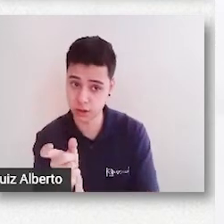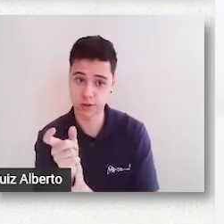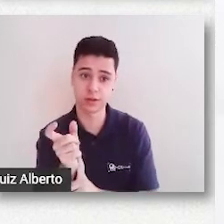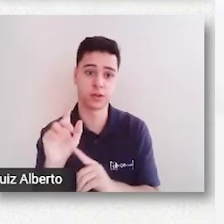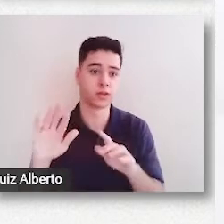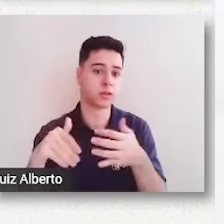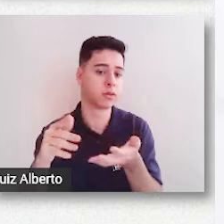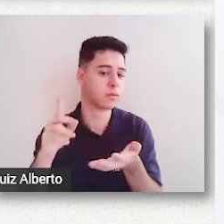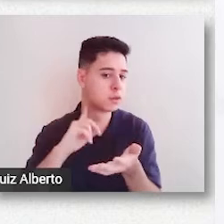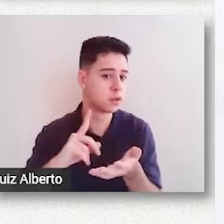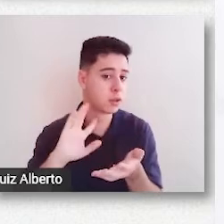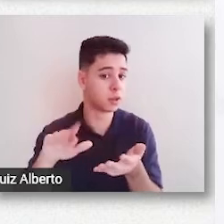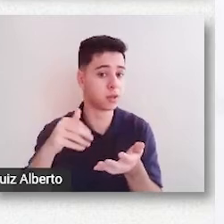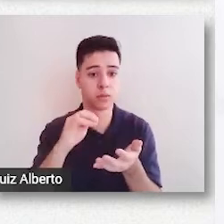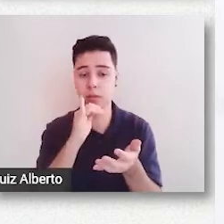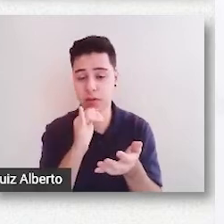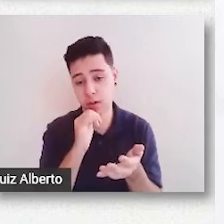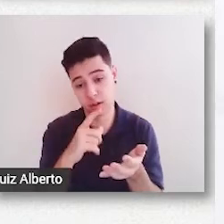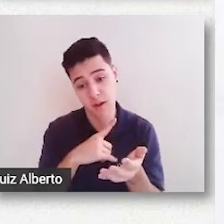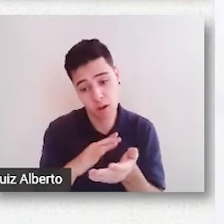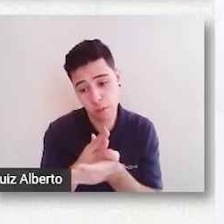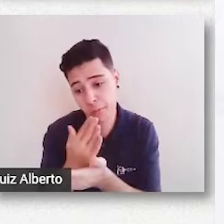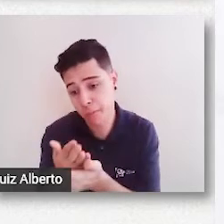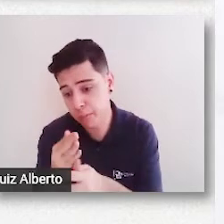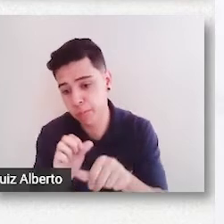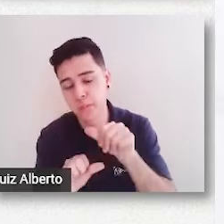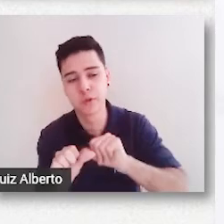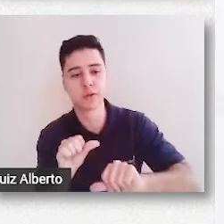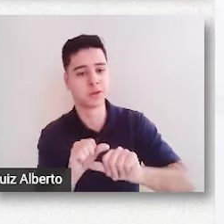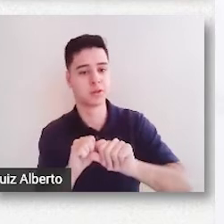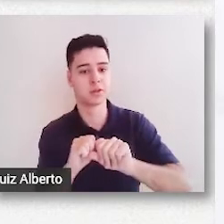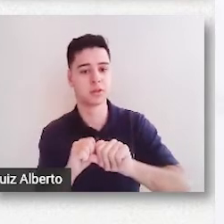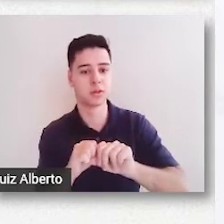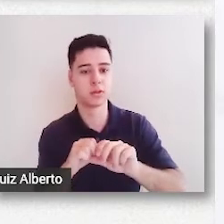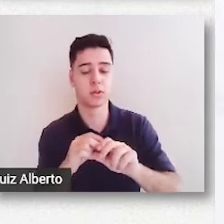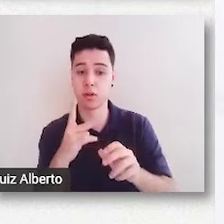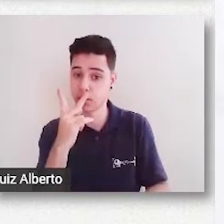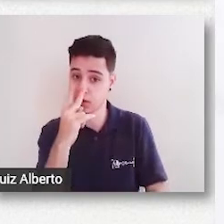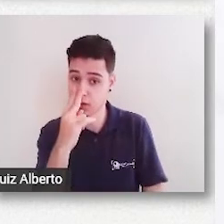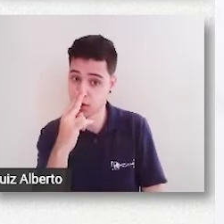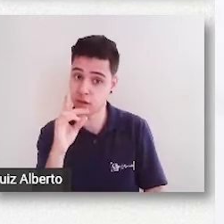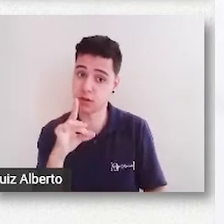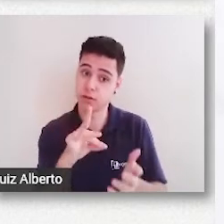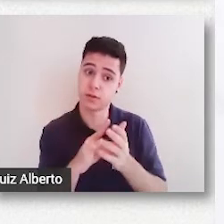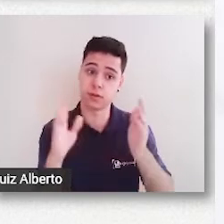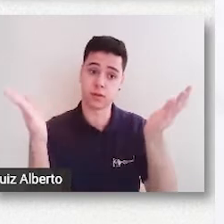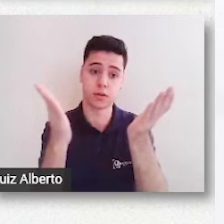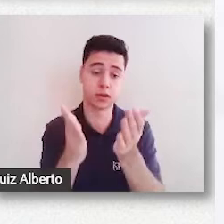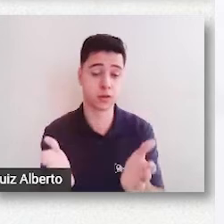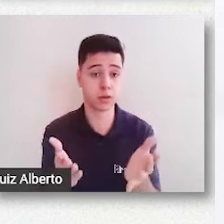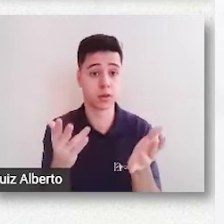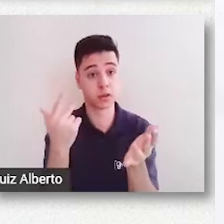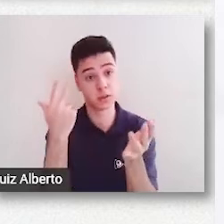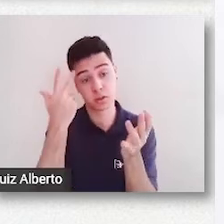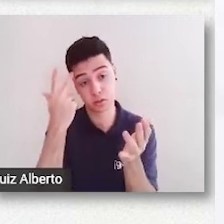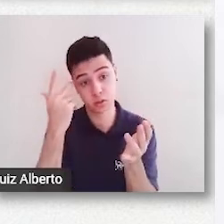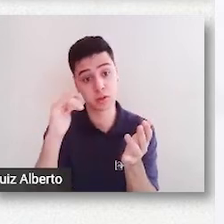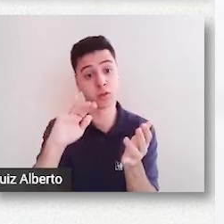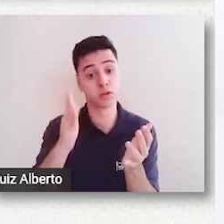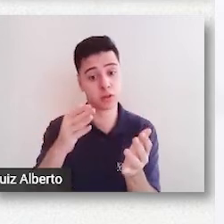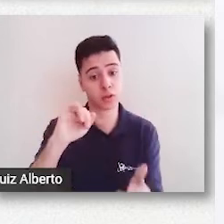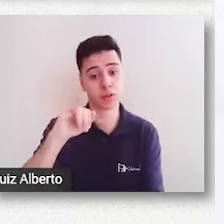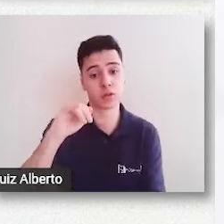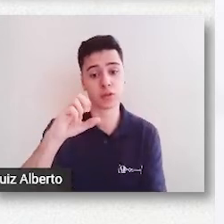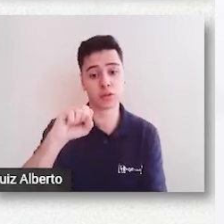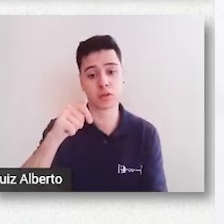variações. Né? Ele pode aparecer com um cordeiro, né? Parecido aí com a iconografia tradicional de São João